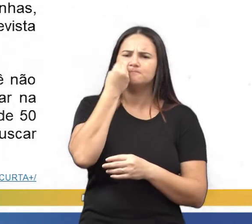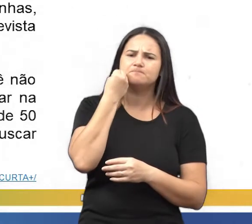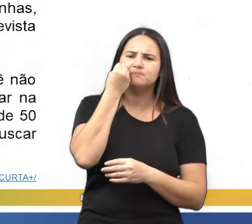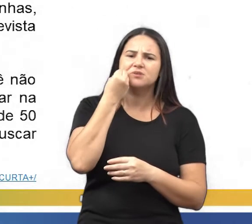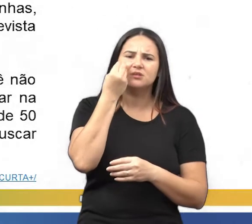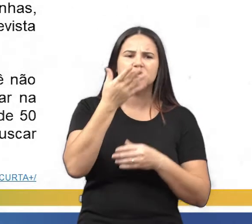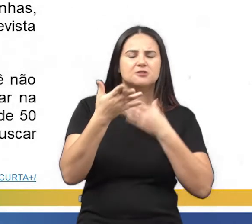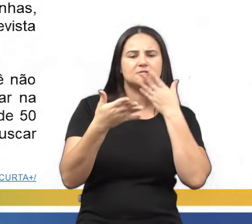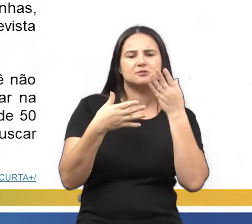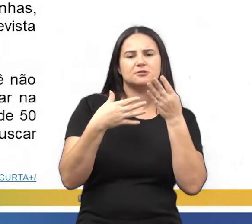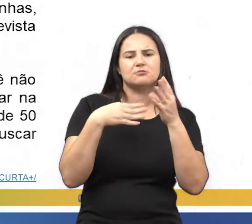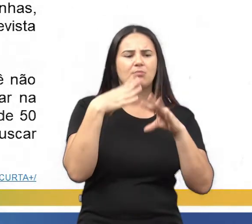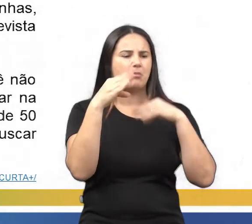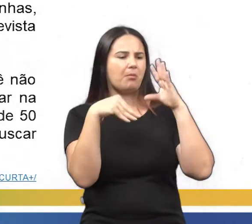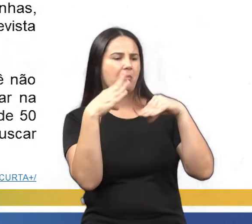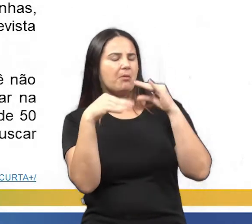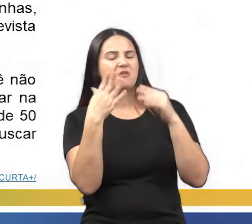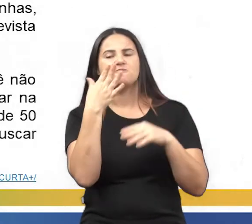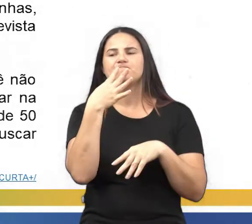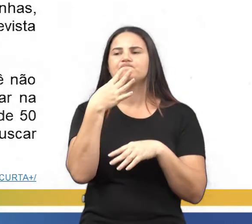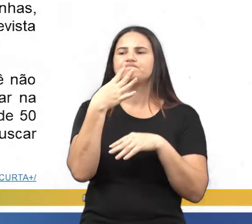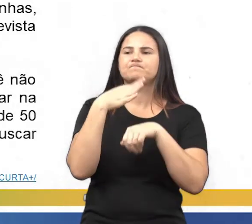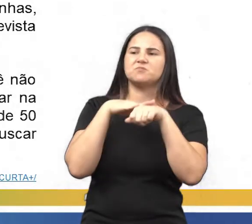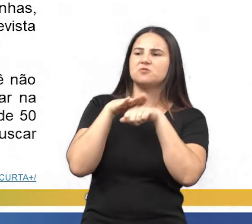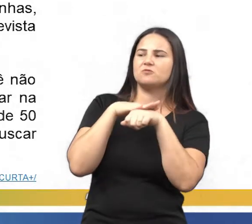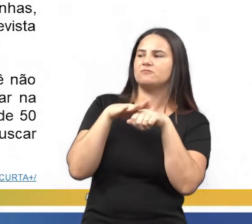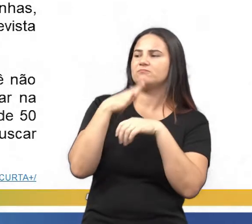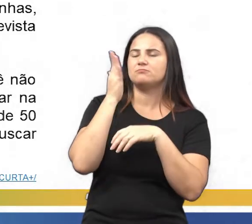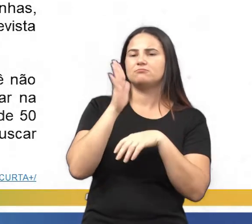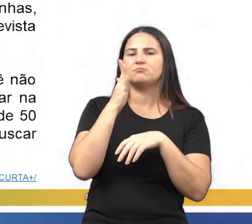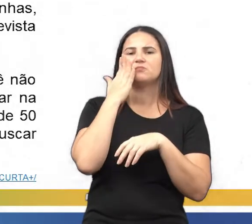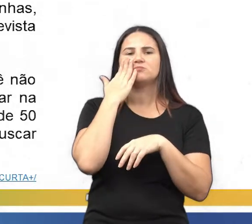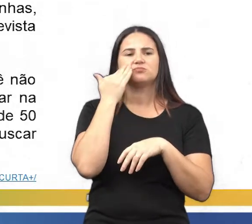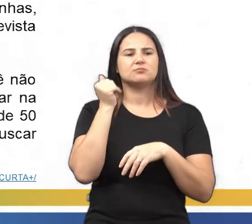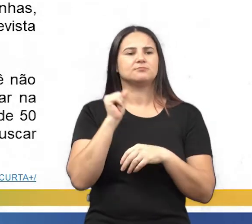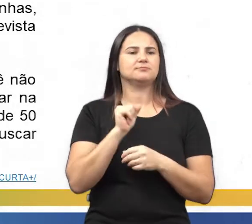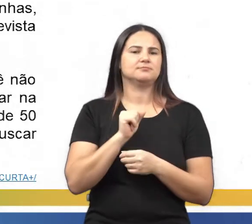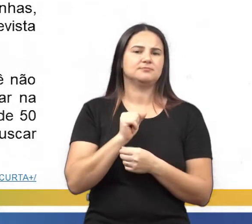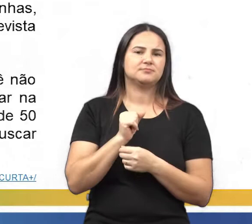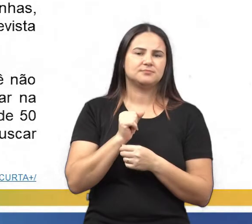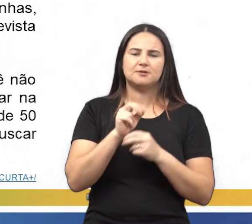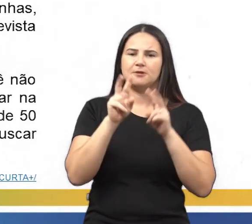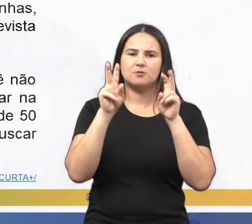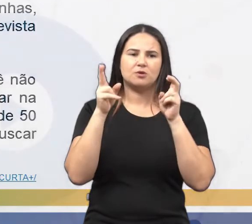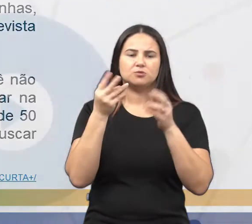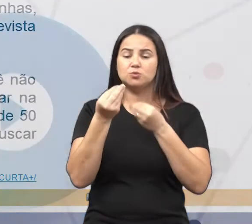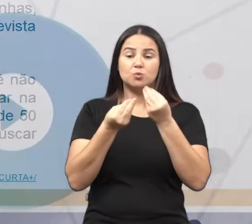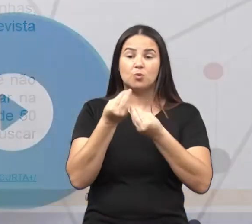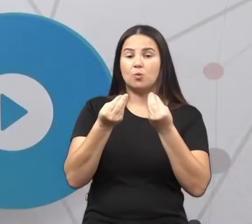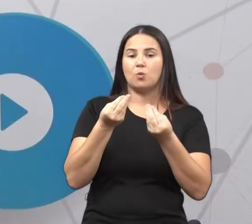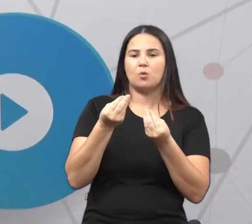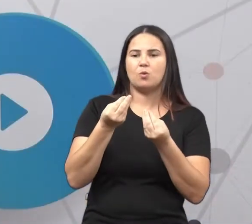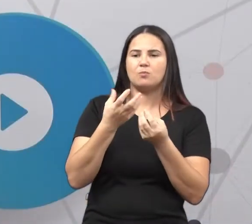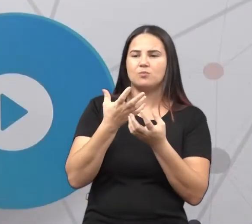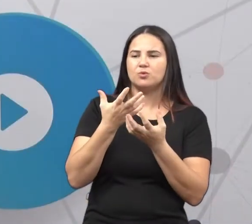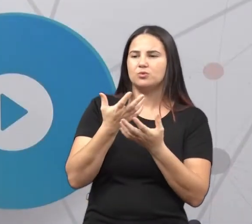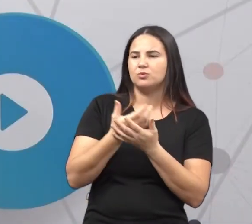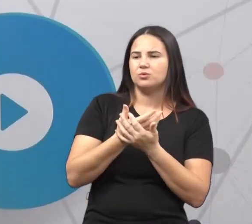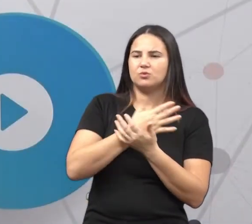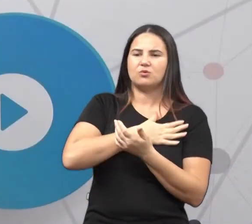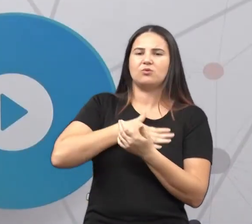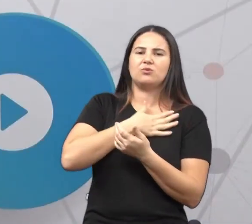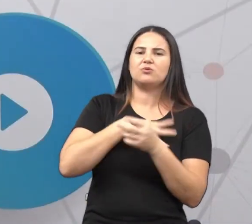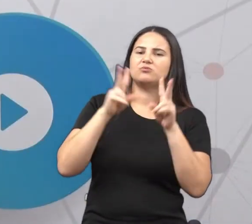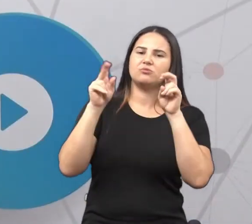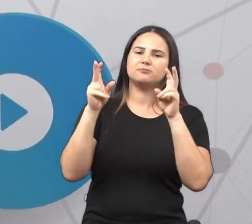Eu dialogo com a garotada e vou buscar os assuntos sobre os quais eles conversam. É um laboratório. E ele continuou